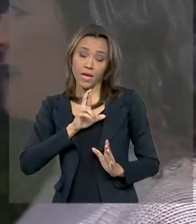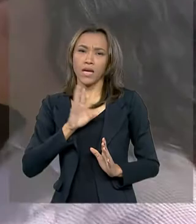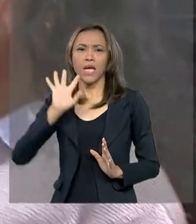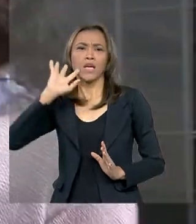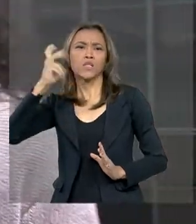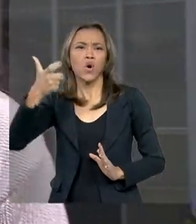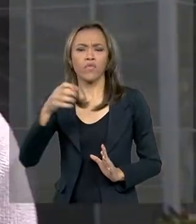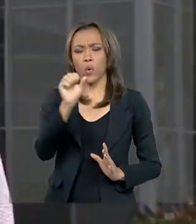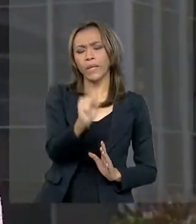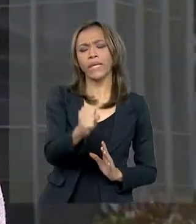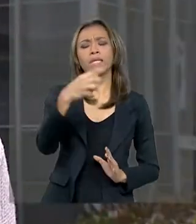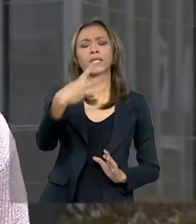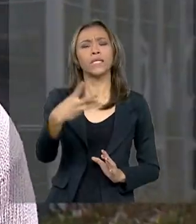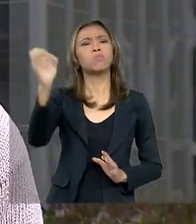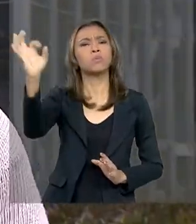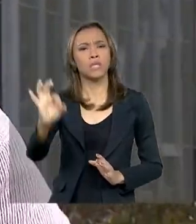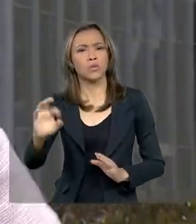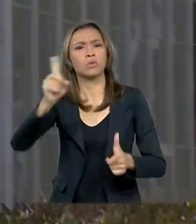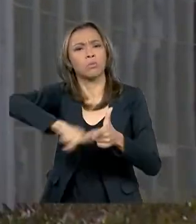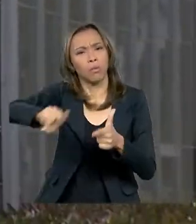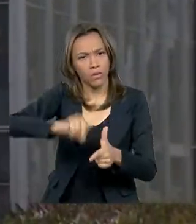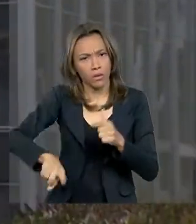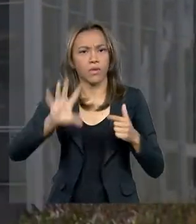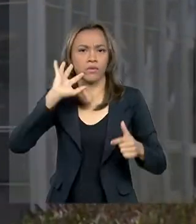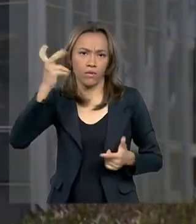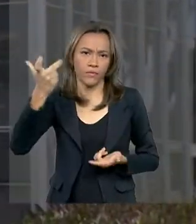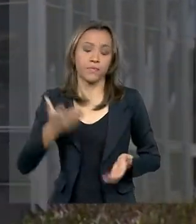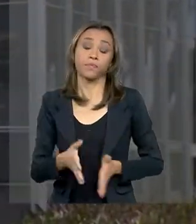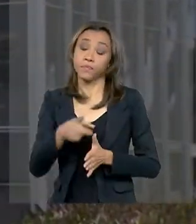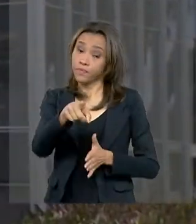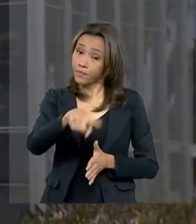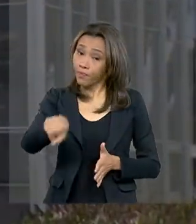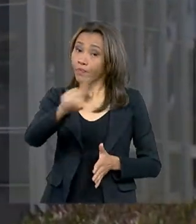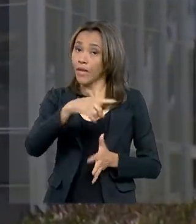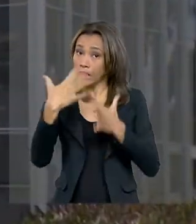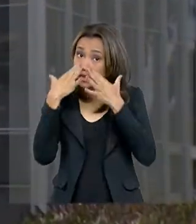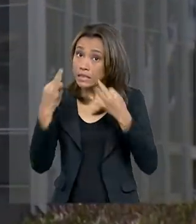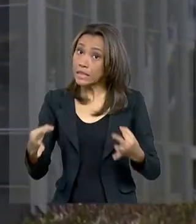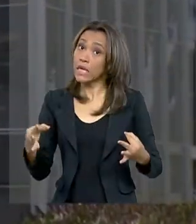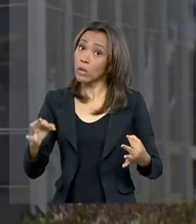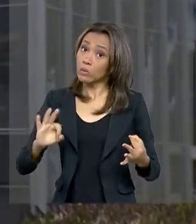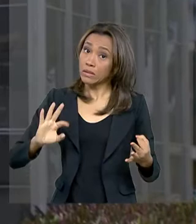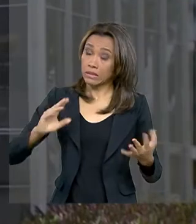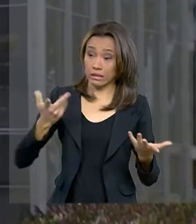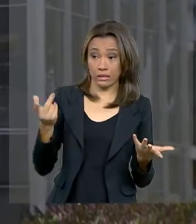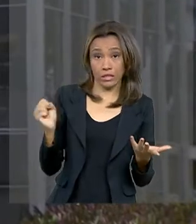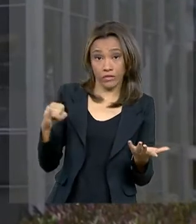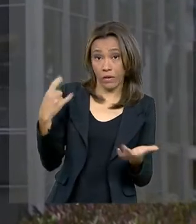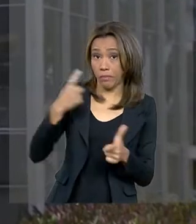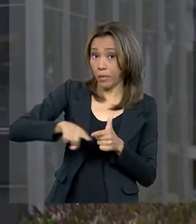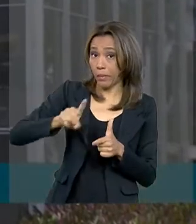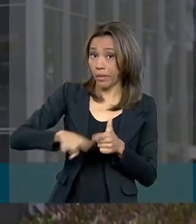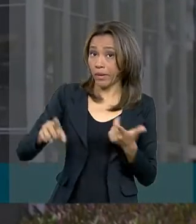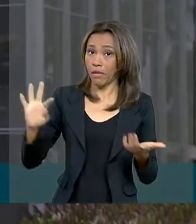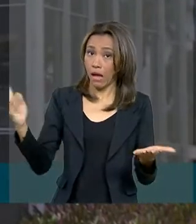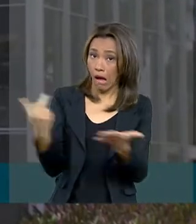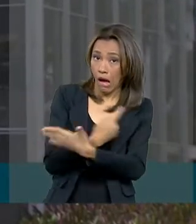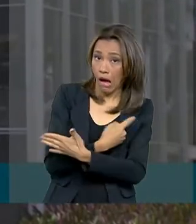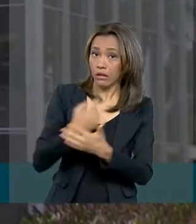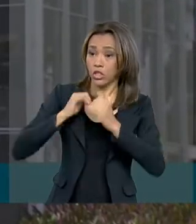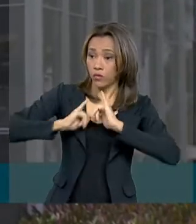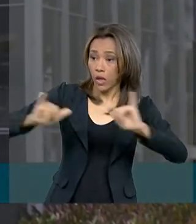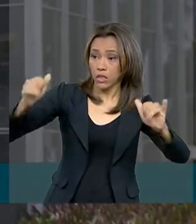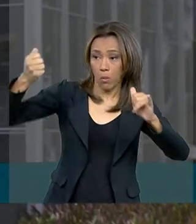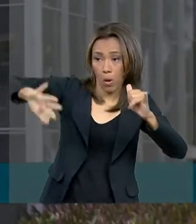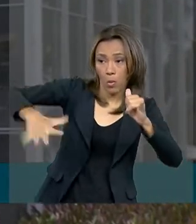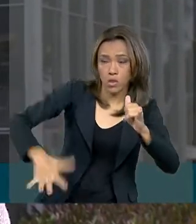Luciano. Obrigada pela sua participação. É isso aí, Renata. Ficar de olho nas promoções falsas. E se tiver algum problema, entrar lá no consumidor.gov, que é a plataforma